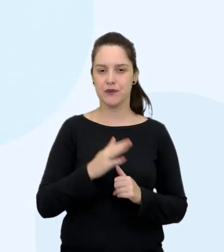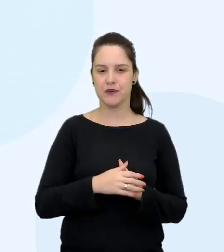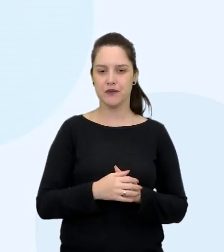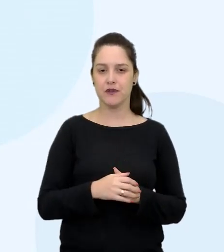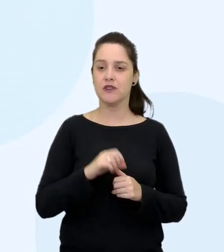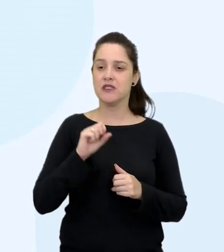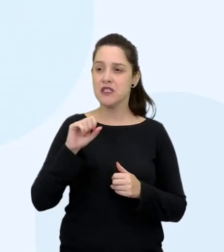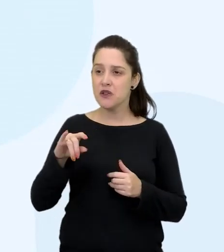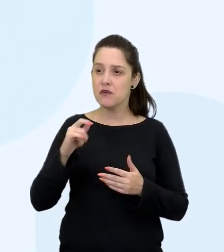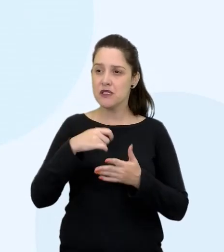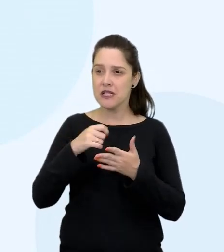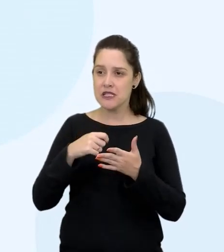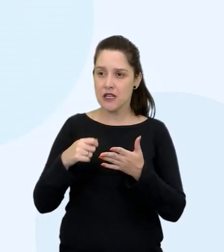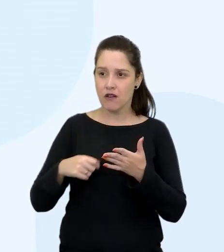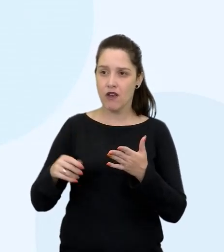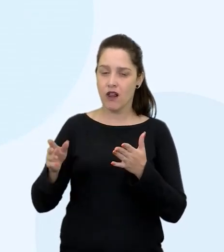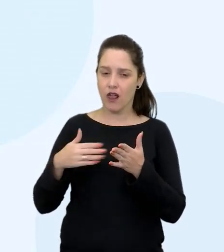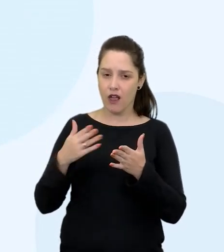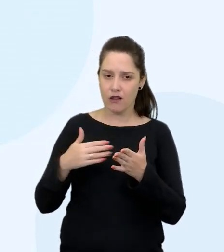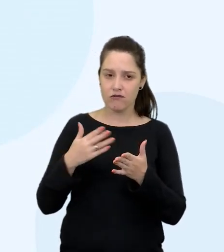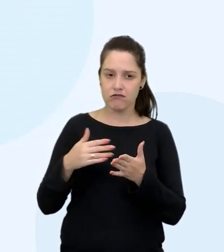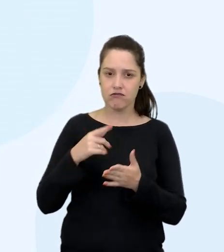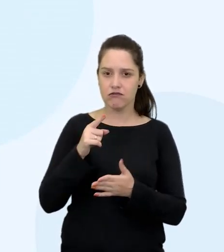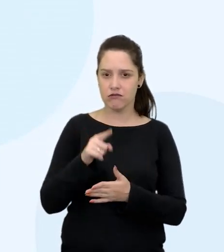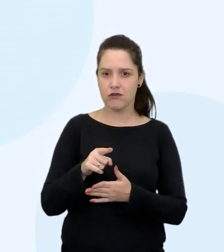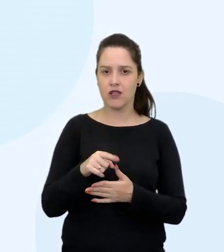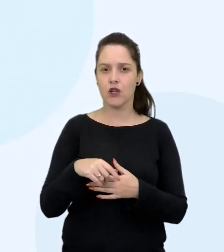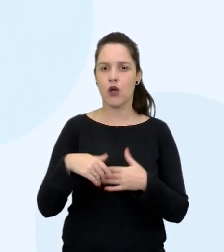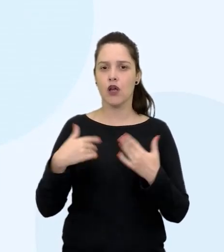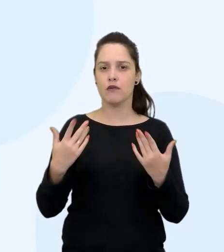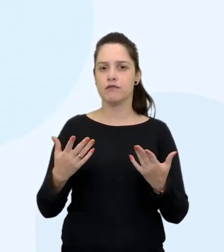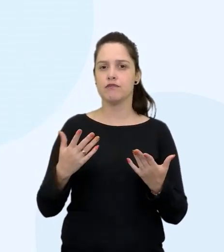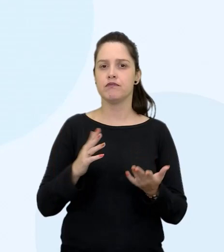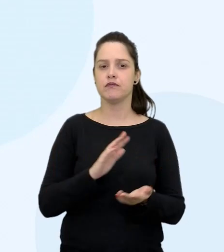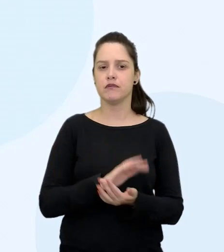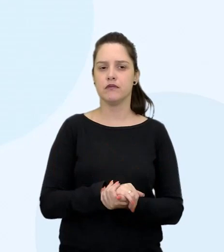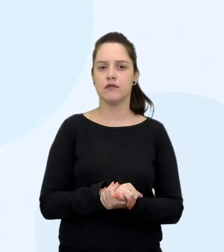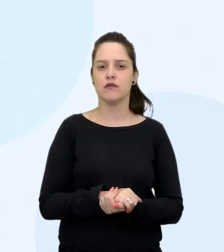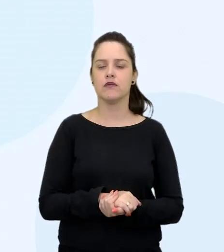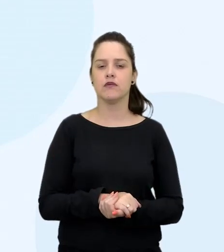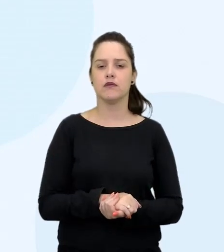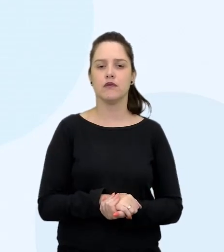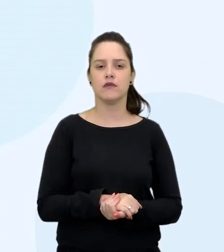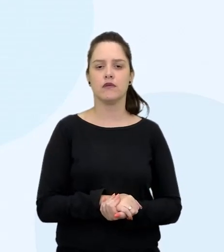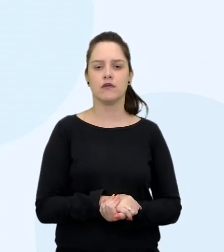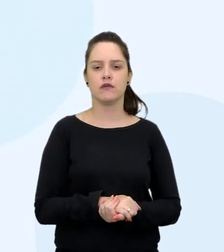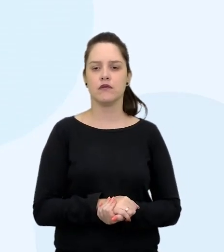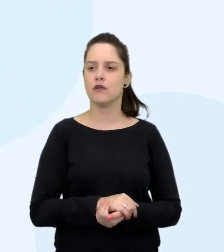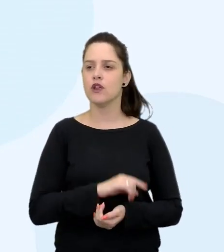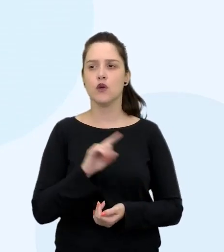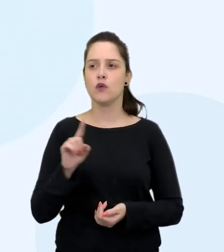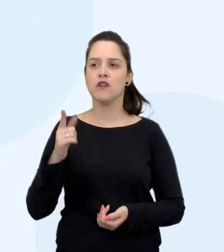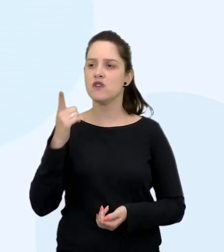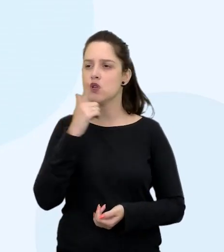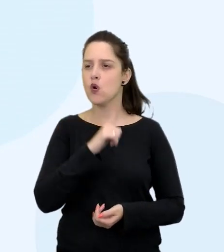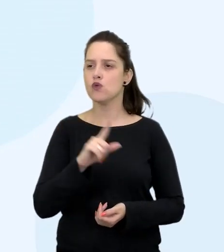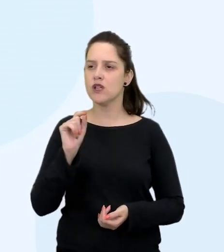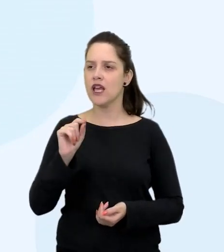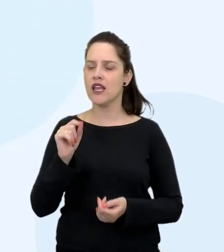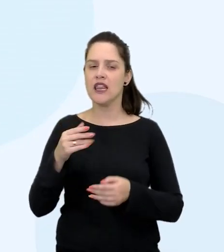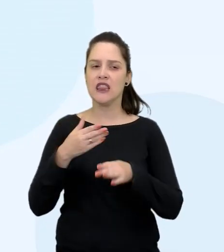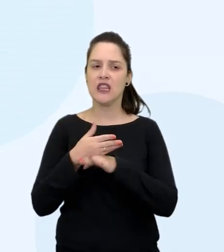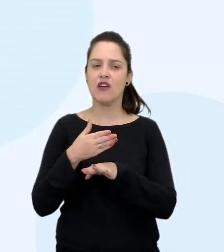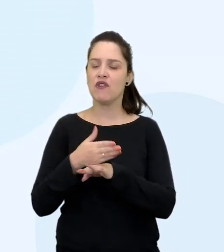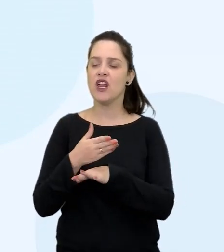se ele escreveu esse livro com esse título, né? o que vocês conseguem inferir que pode